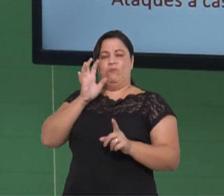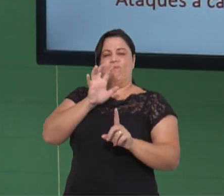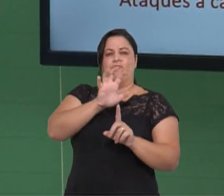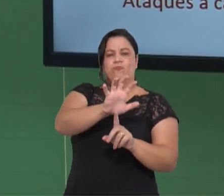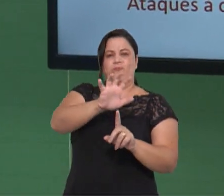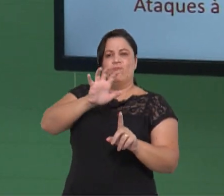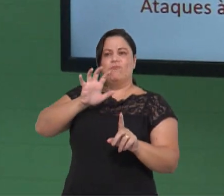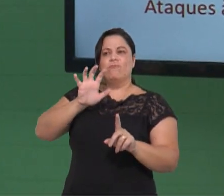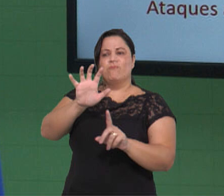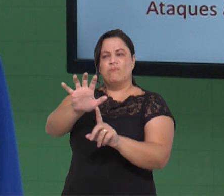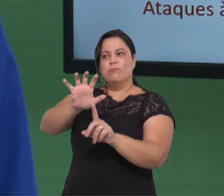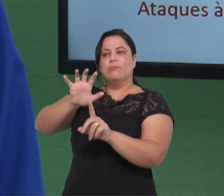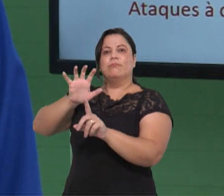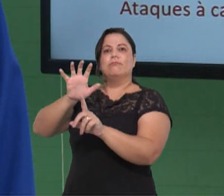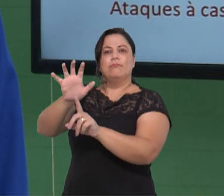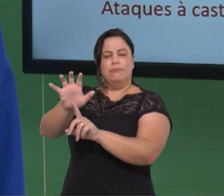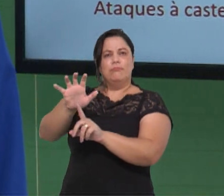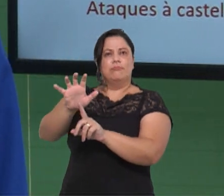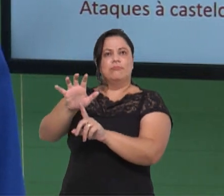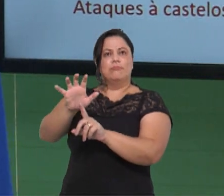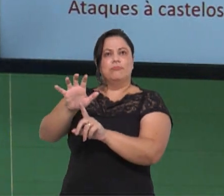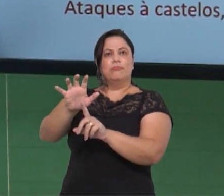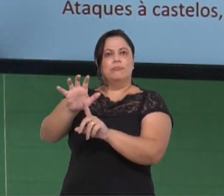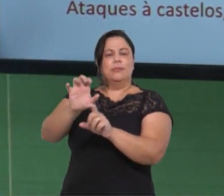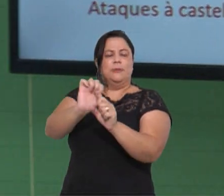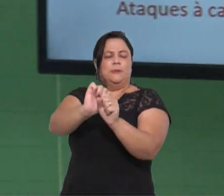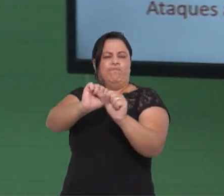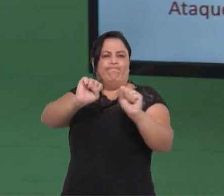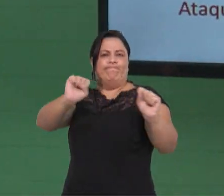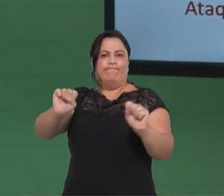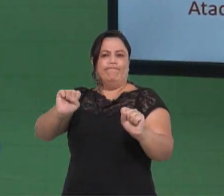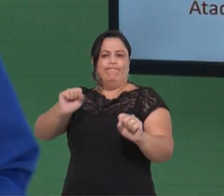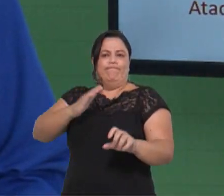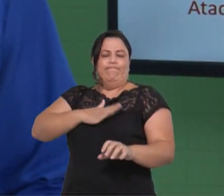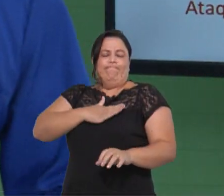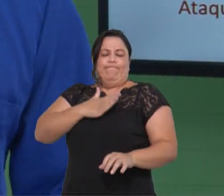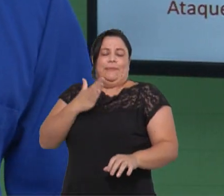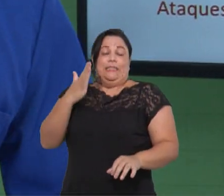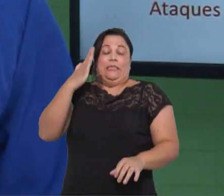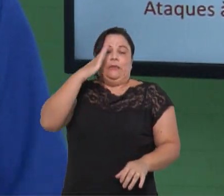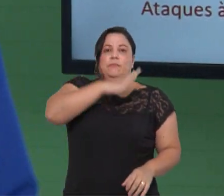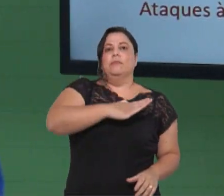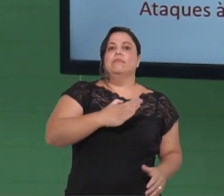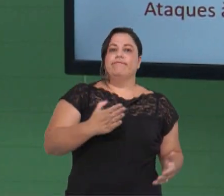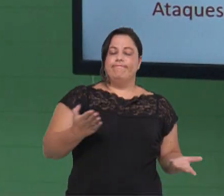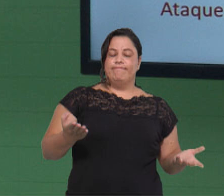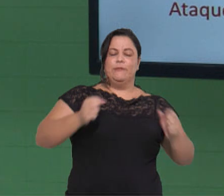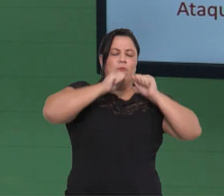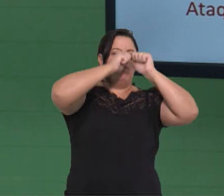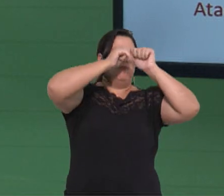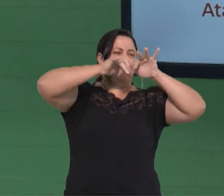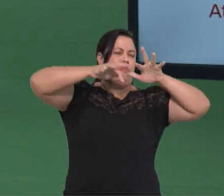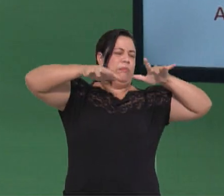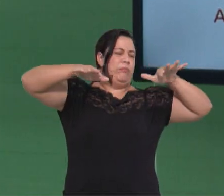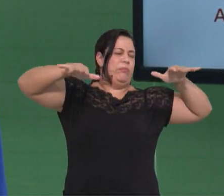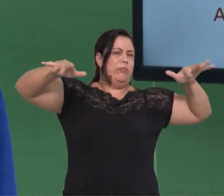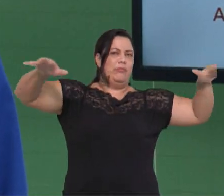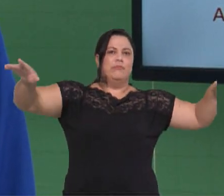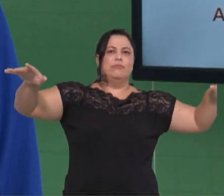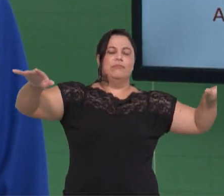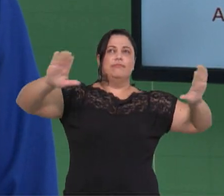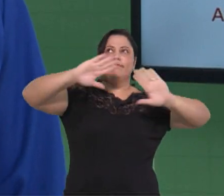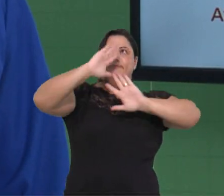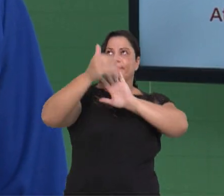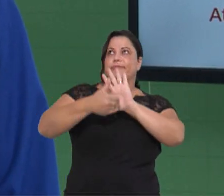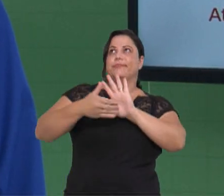integrantes do primeiro e segundo estado, isso é chamado Grande Medo. Isso se espalhou por toda a França. Então dá para imaginar que pessoas